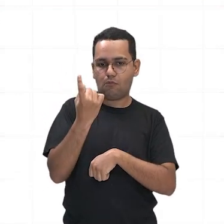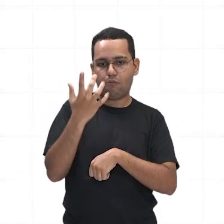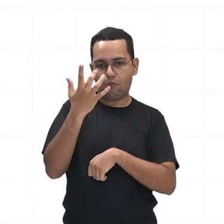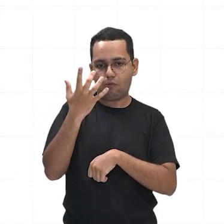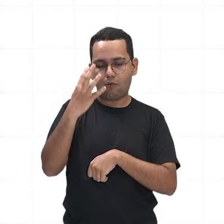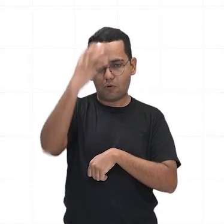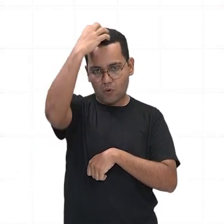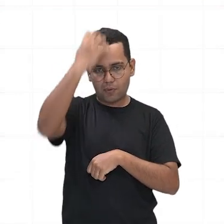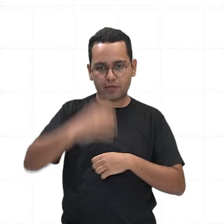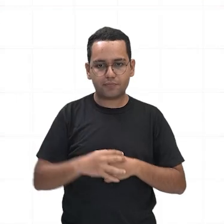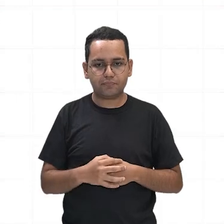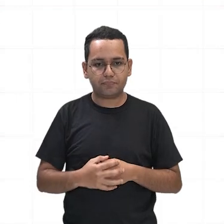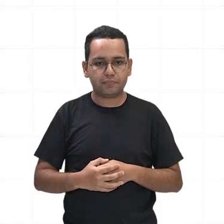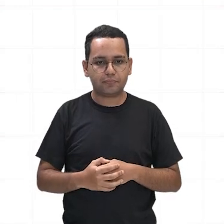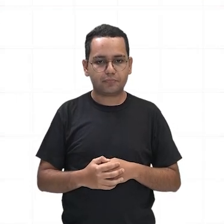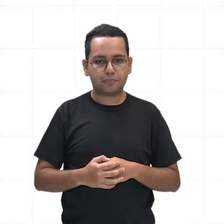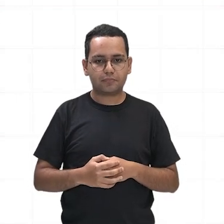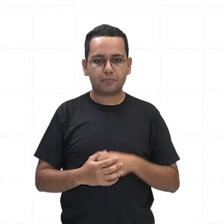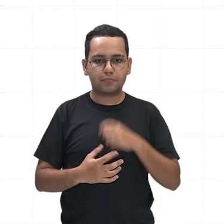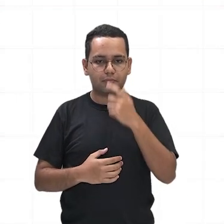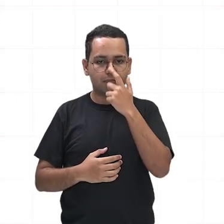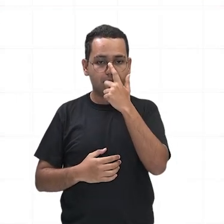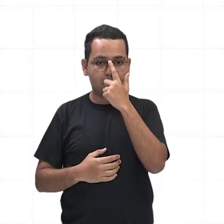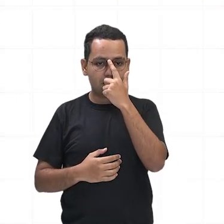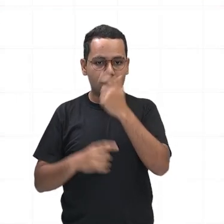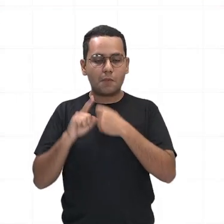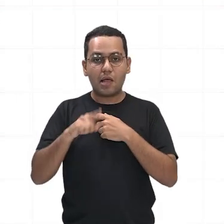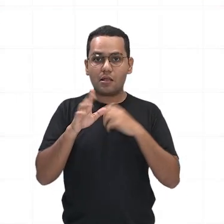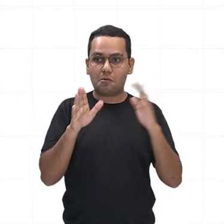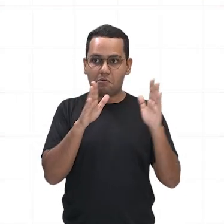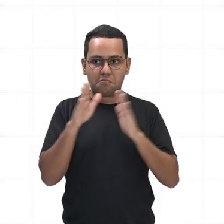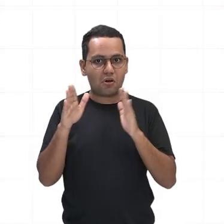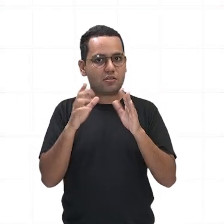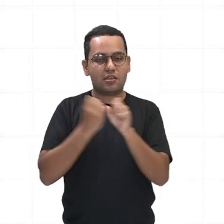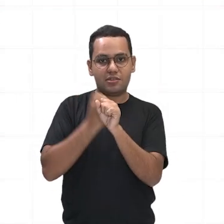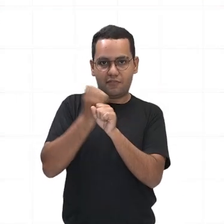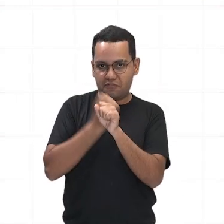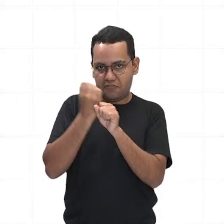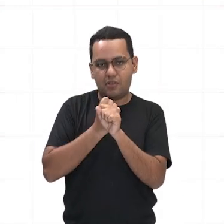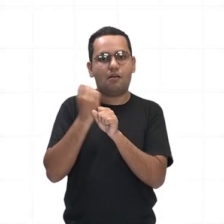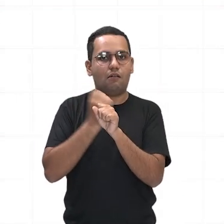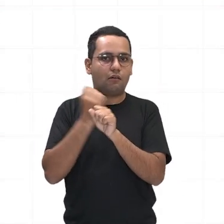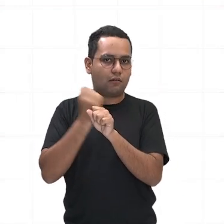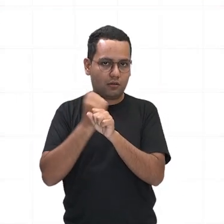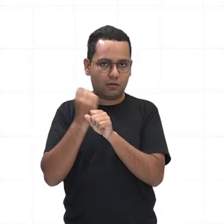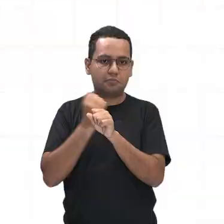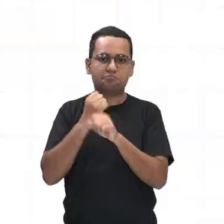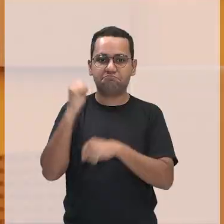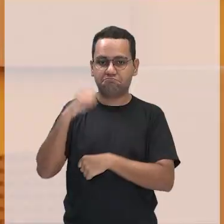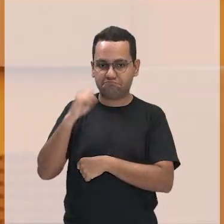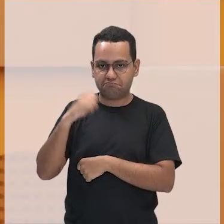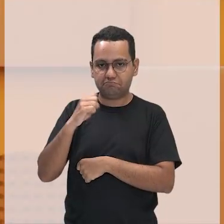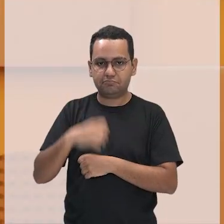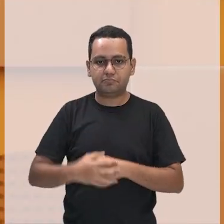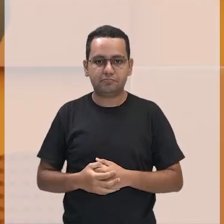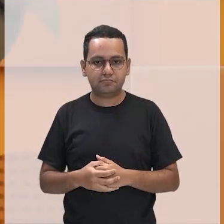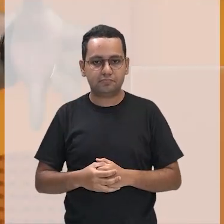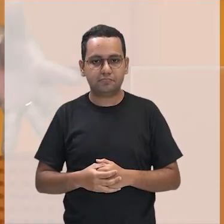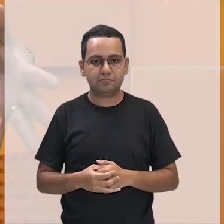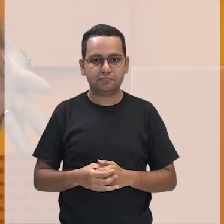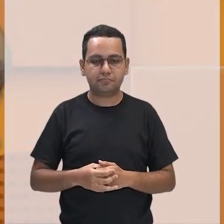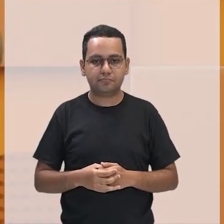romano. Perceba que esse processo durou centenas de anos, do século II ao século V.